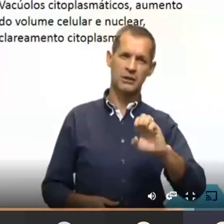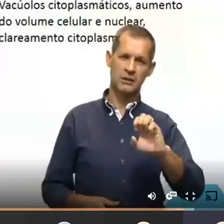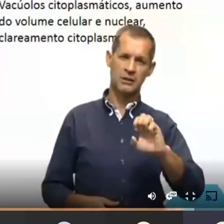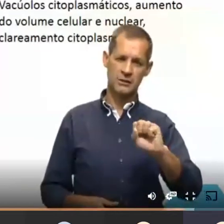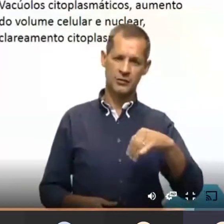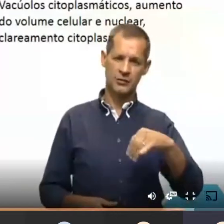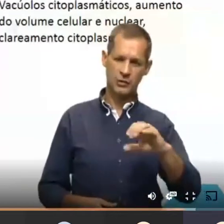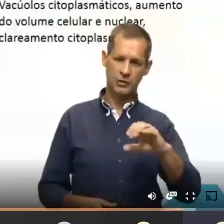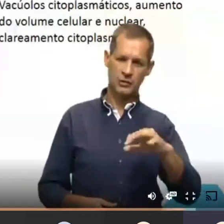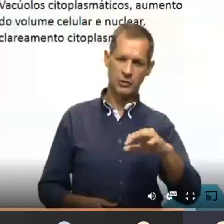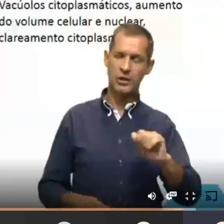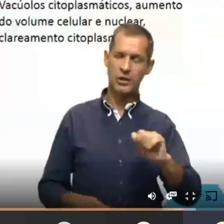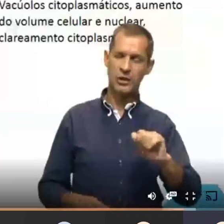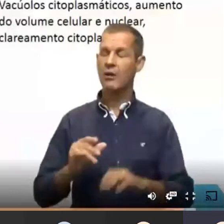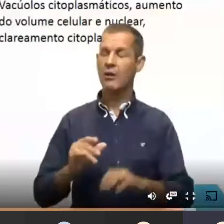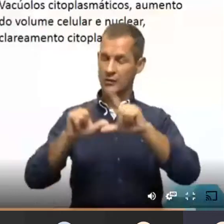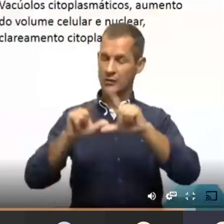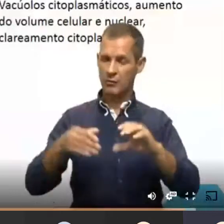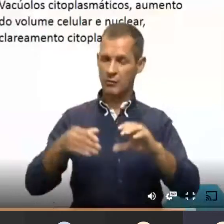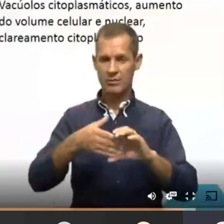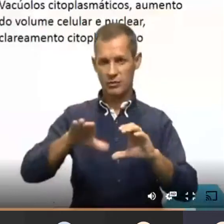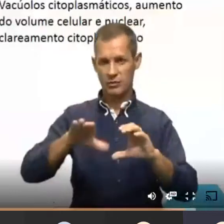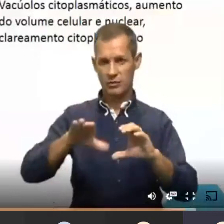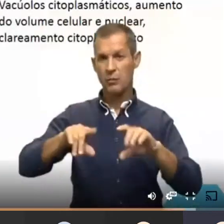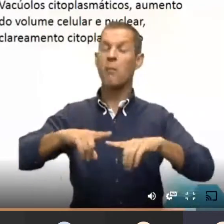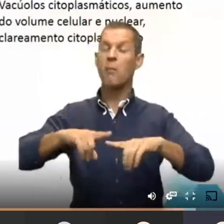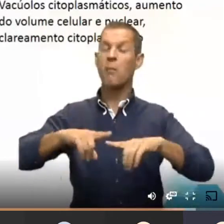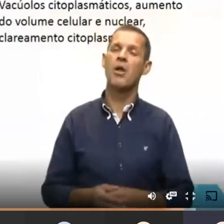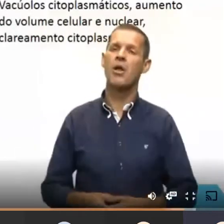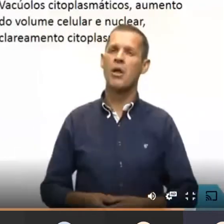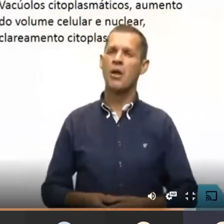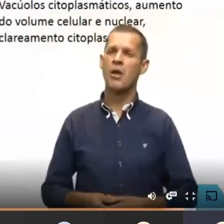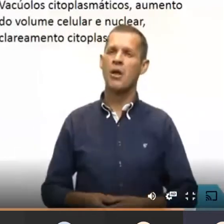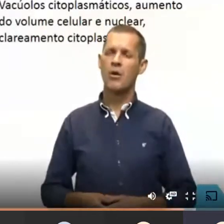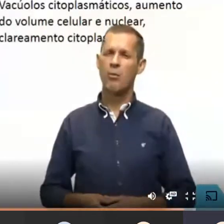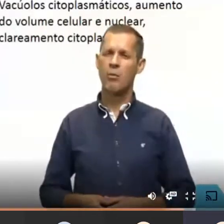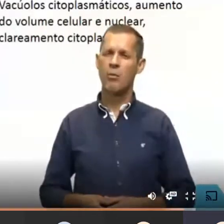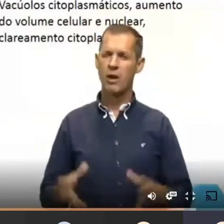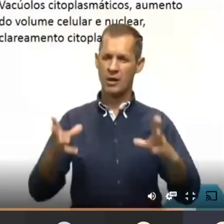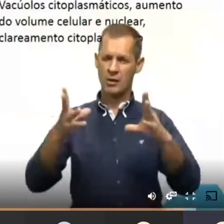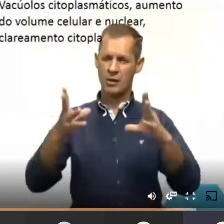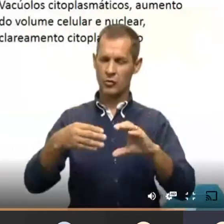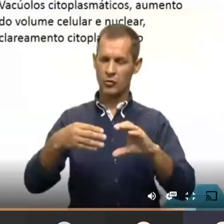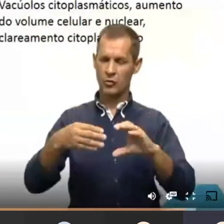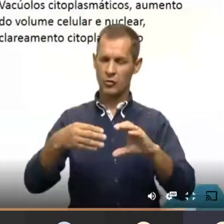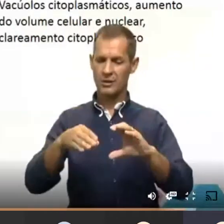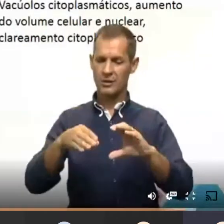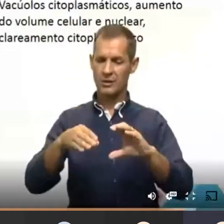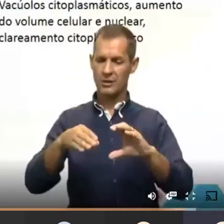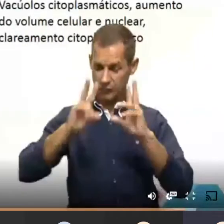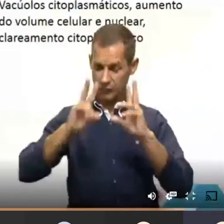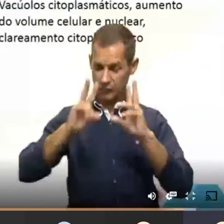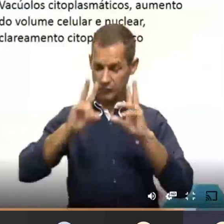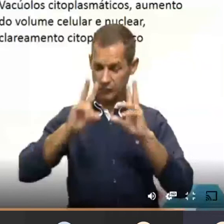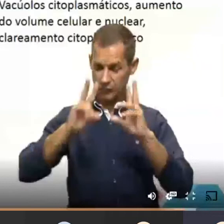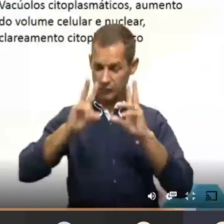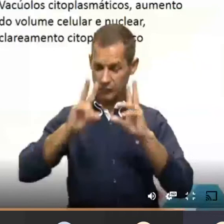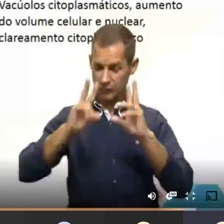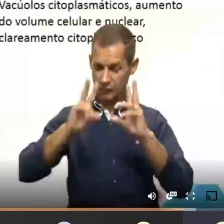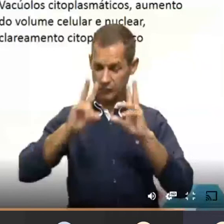um clareamento do citoplasma, né? Uma turbidez citoplasmática. A gente pode ver, por